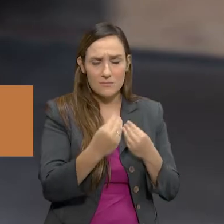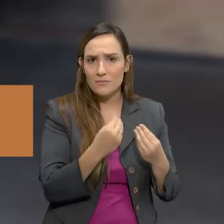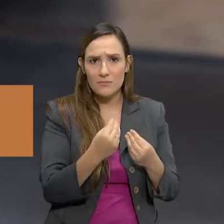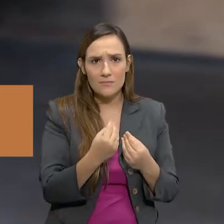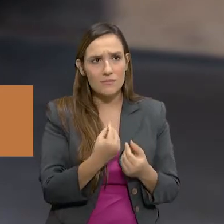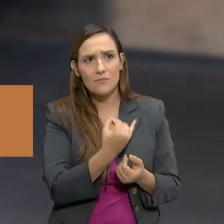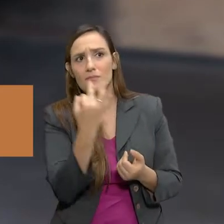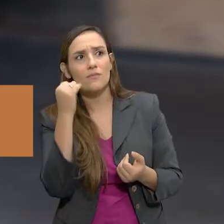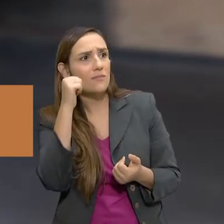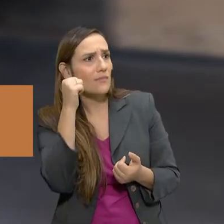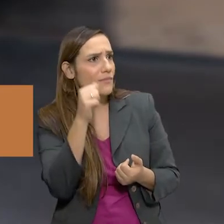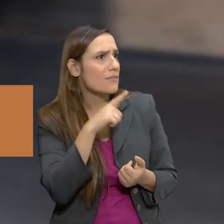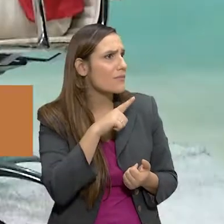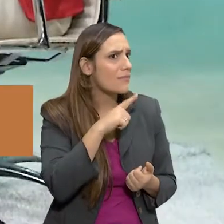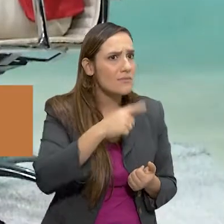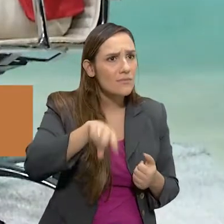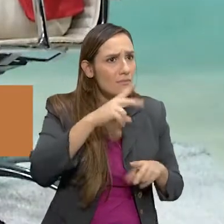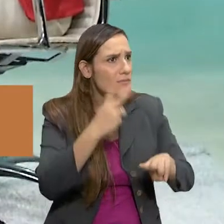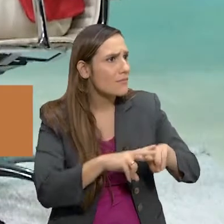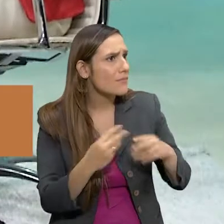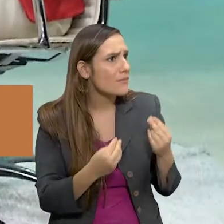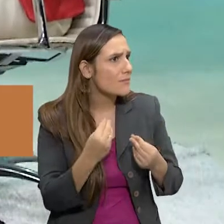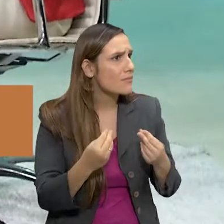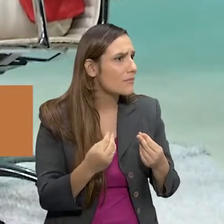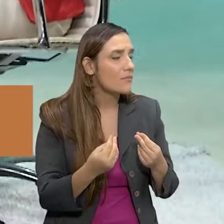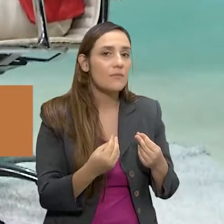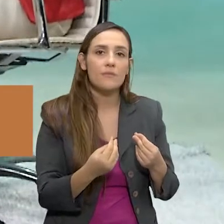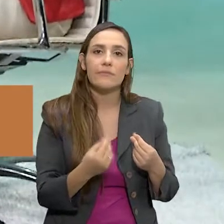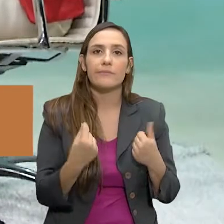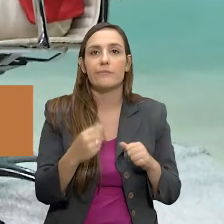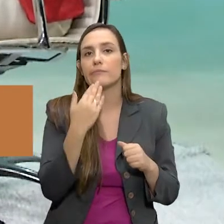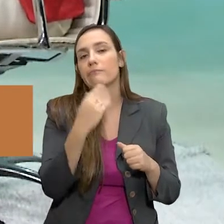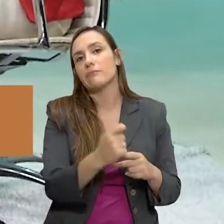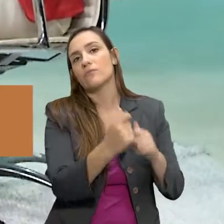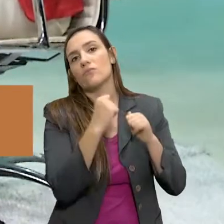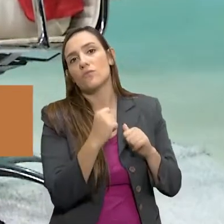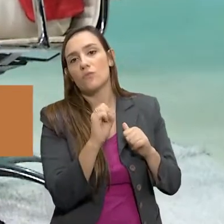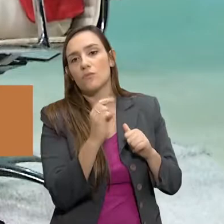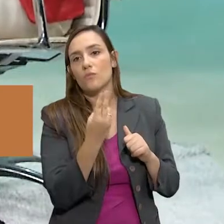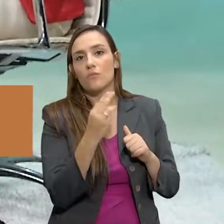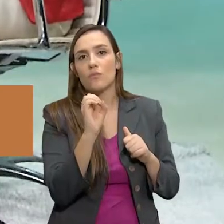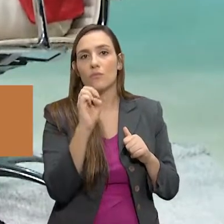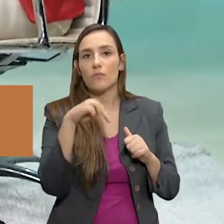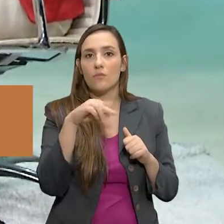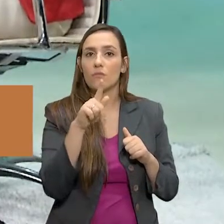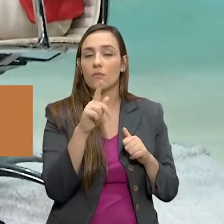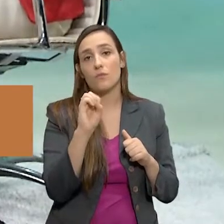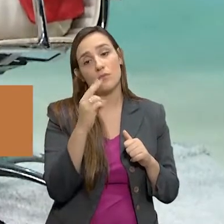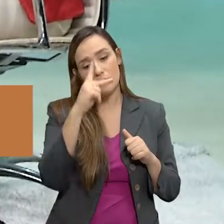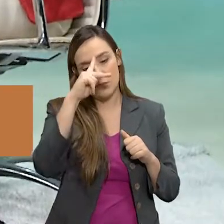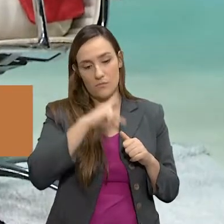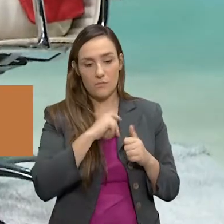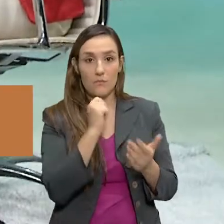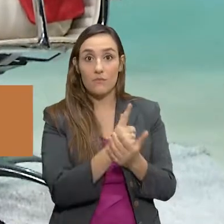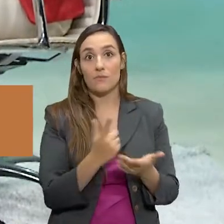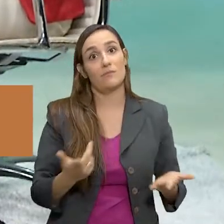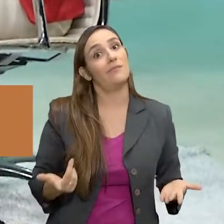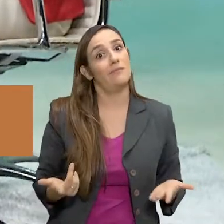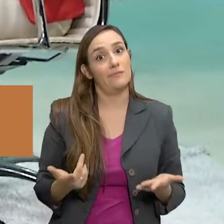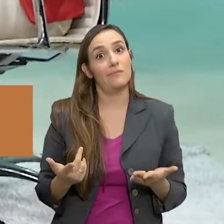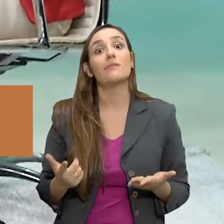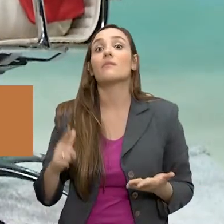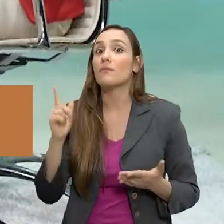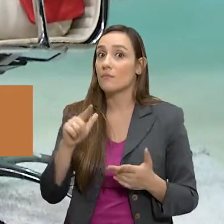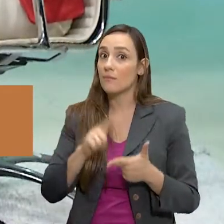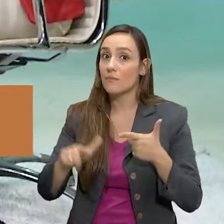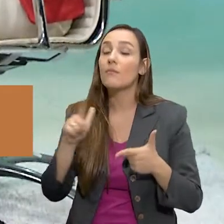quantidade de mulheres que estão presas no nosso estado, e aí elas passam a depender de doações, de ONGs, ou elas mesmas precisam comprar. Então a gente entende que isso é